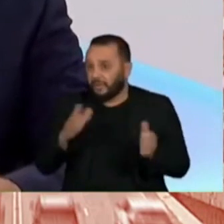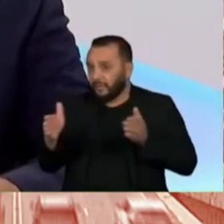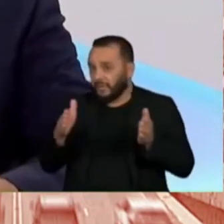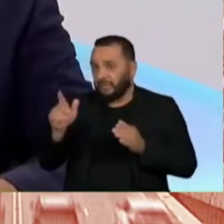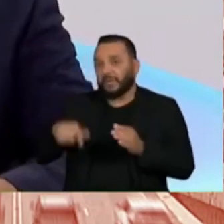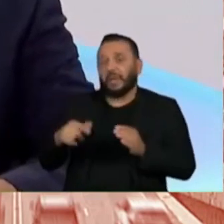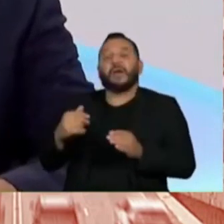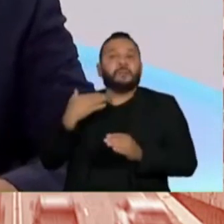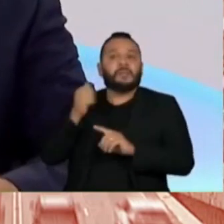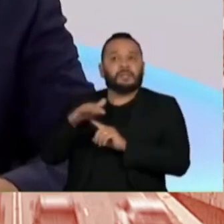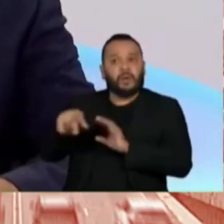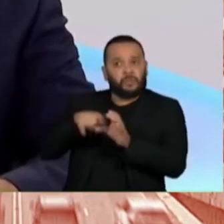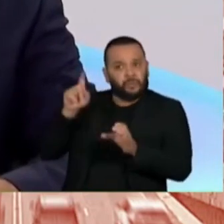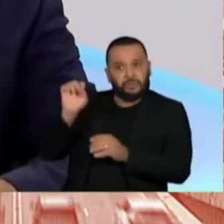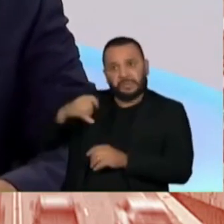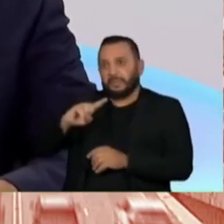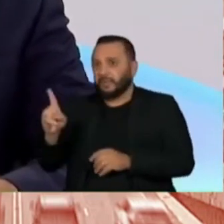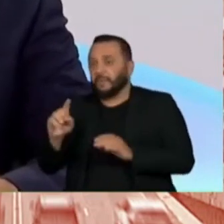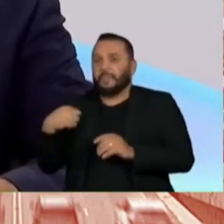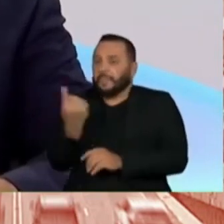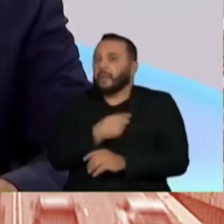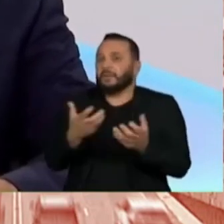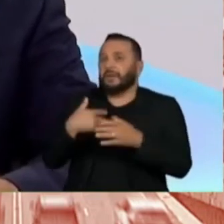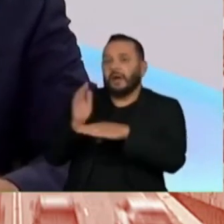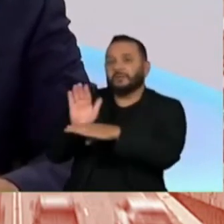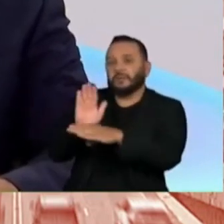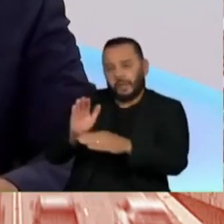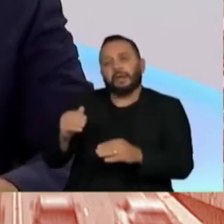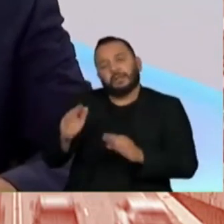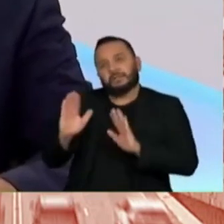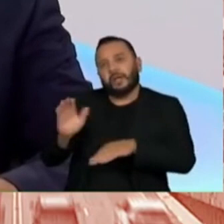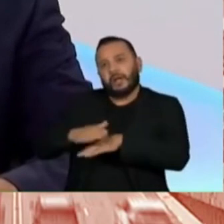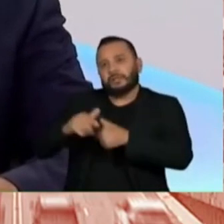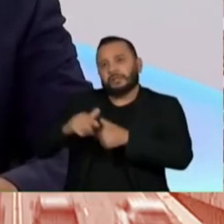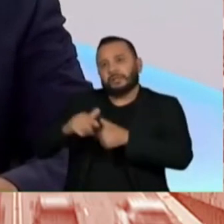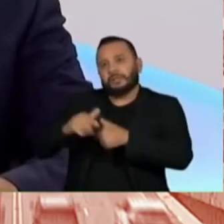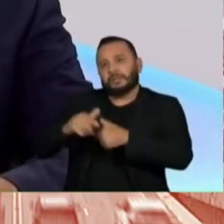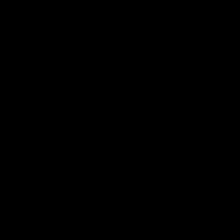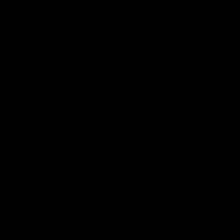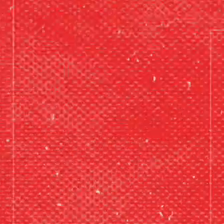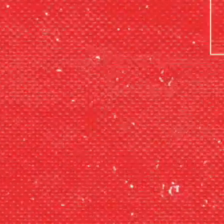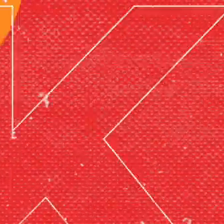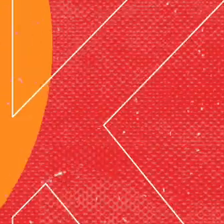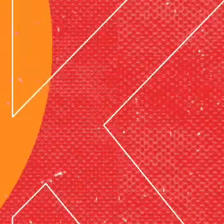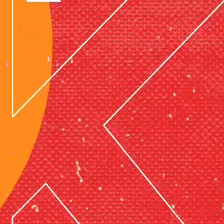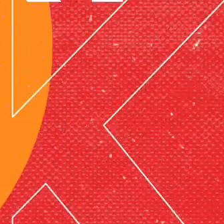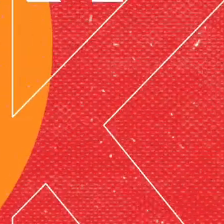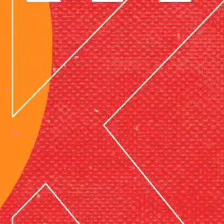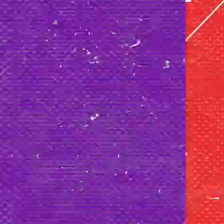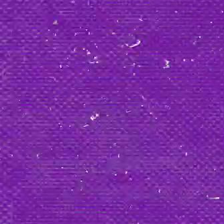A vida que vai dizer, vai ter reunião. Vai ter reunião agora, vamos ver a questão da meta da inflação, como vai ficar.